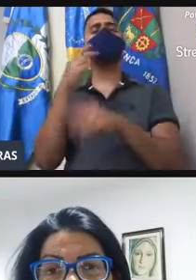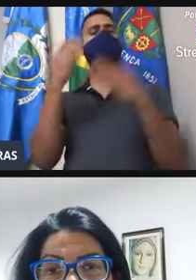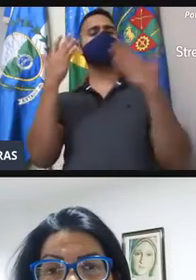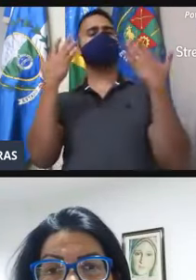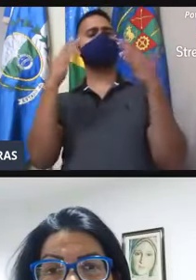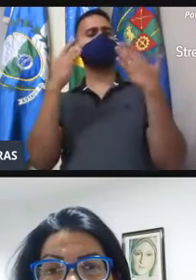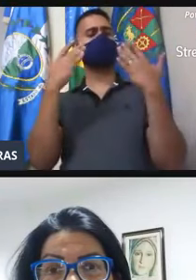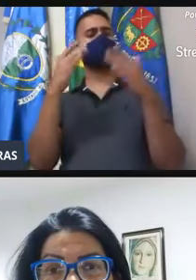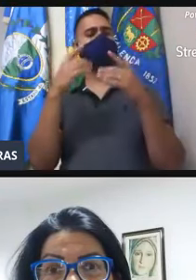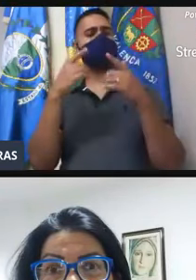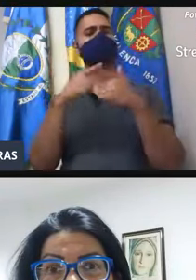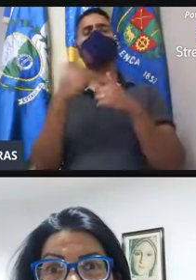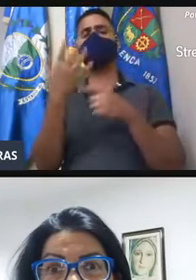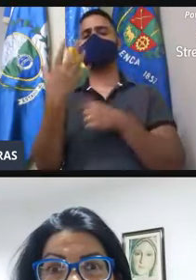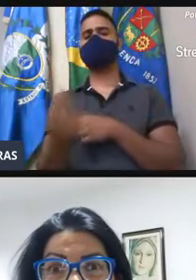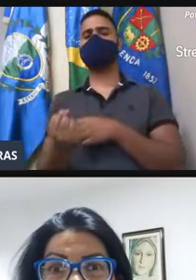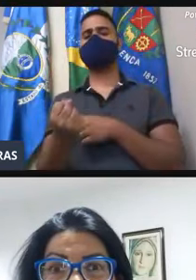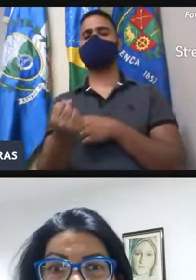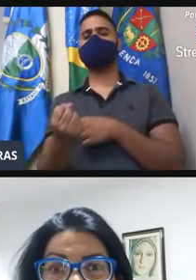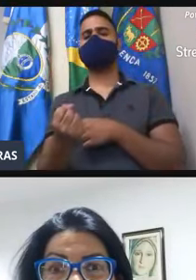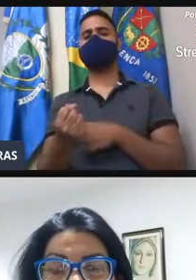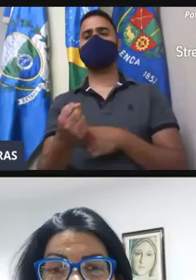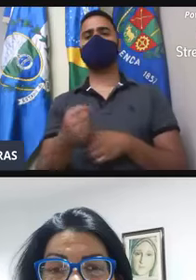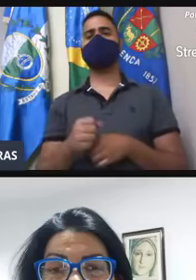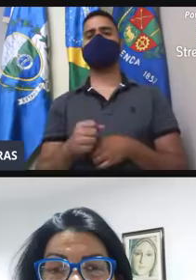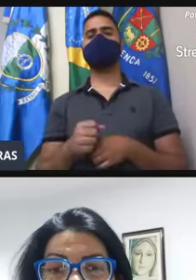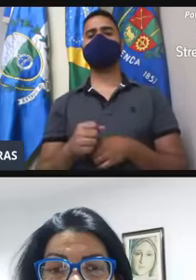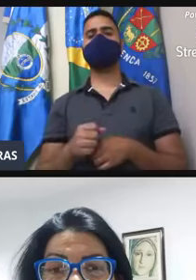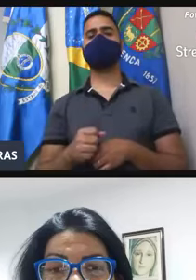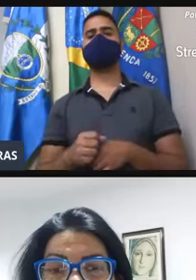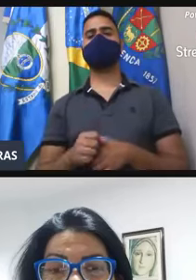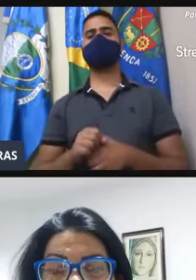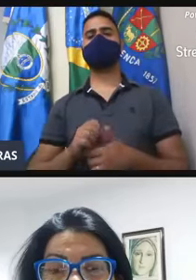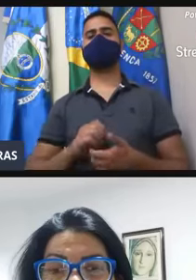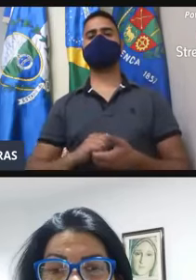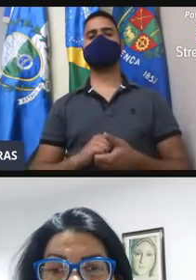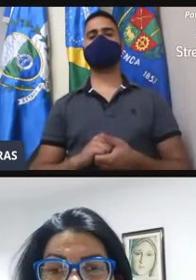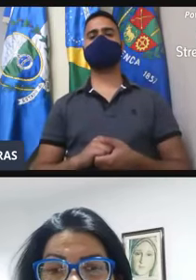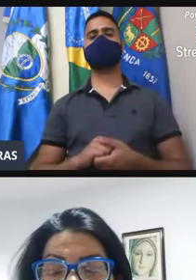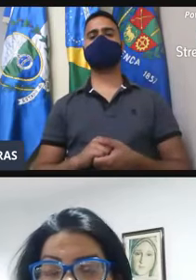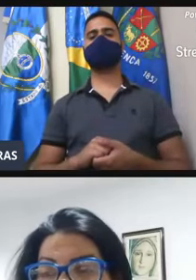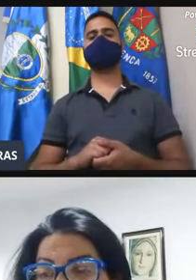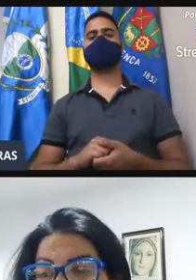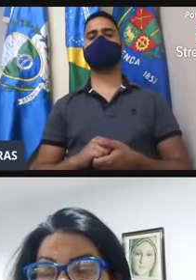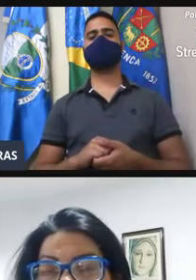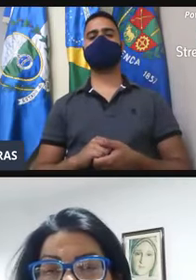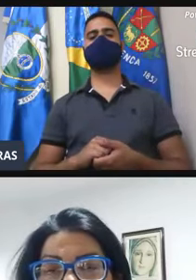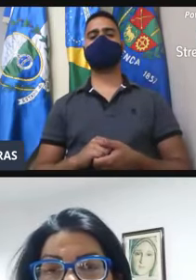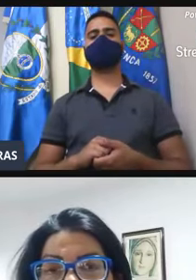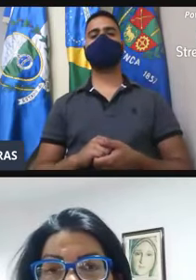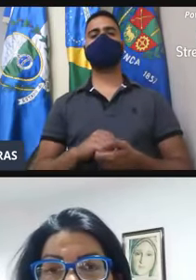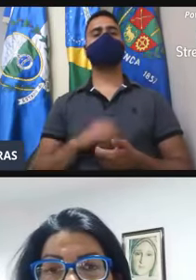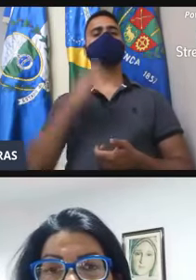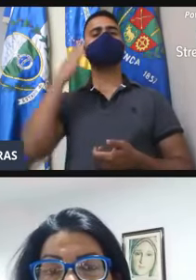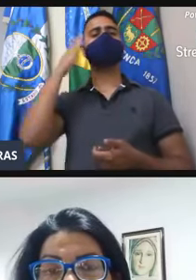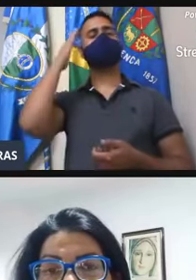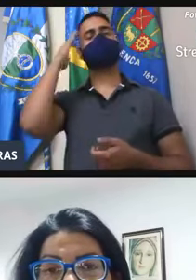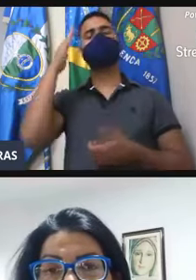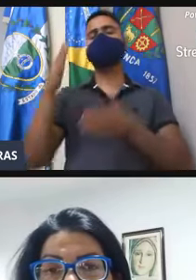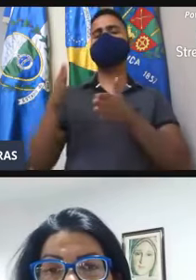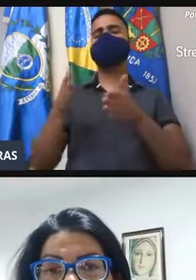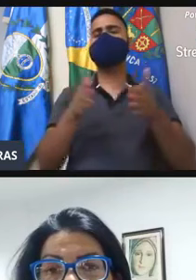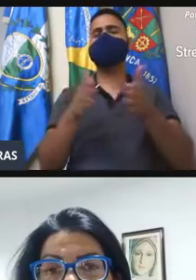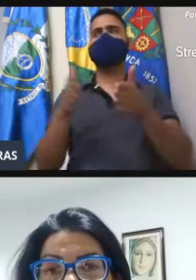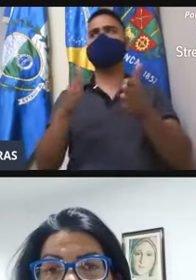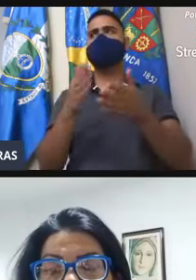uma pasta num momento tão difícil, tão complexo, onde a gente não sabe que caminho vai se acabar